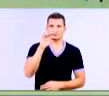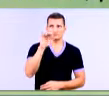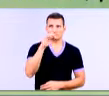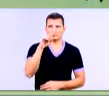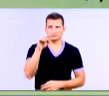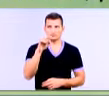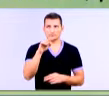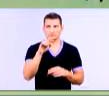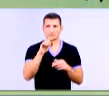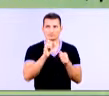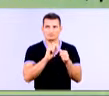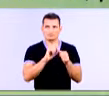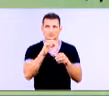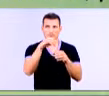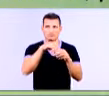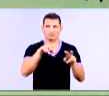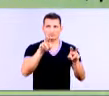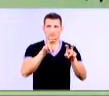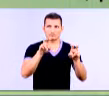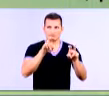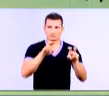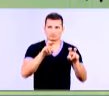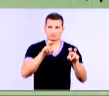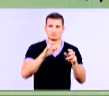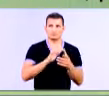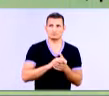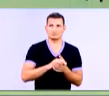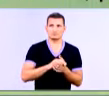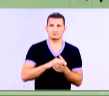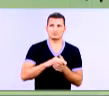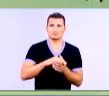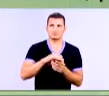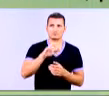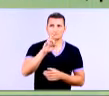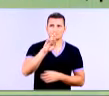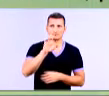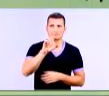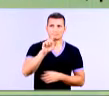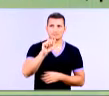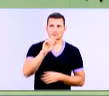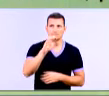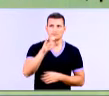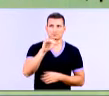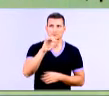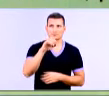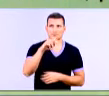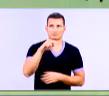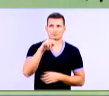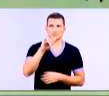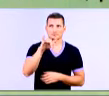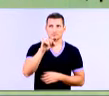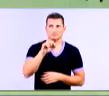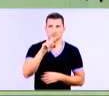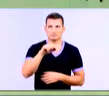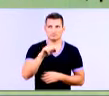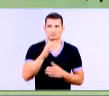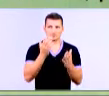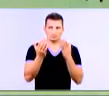computador. Os operadores relacionais são utilizados para comparar valores com outras expressões.